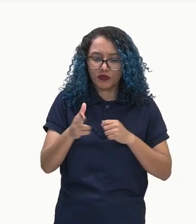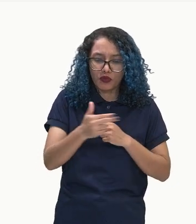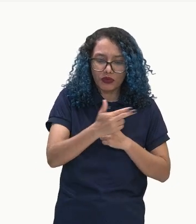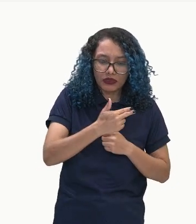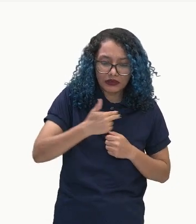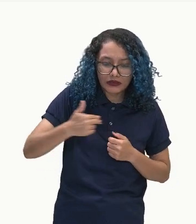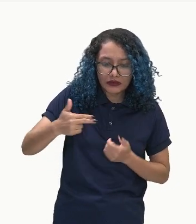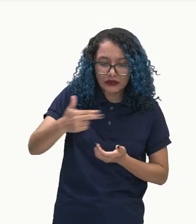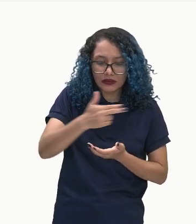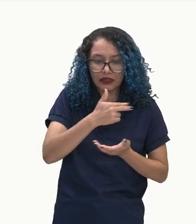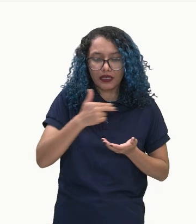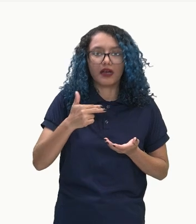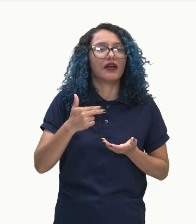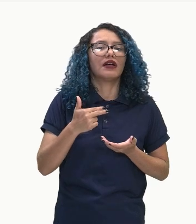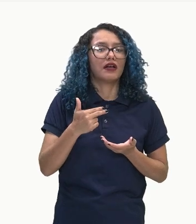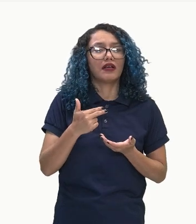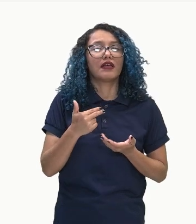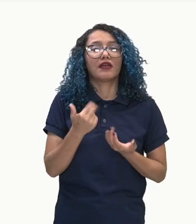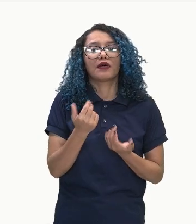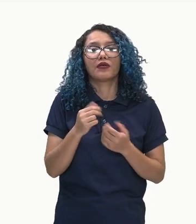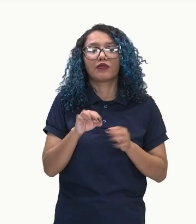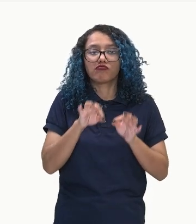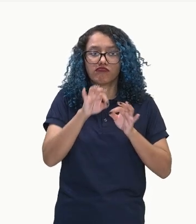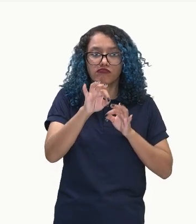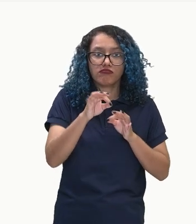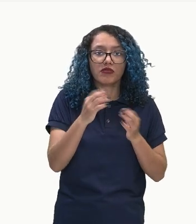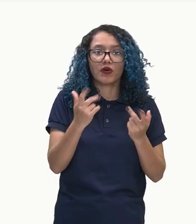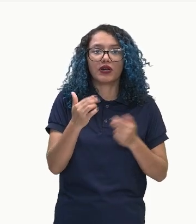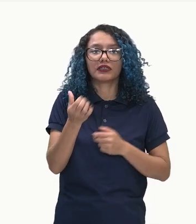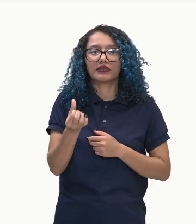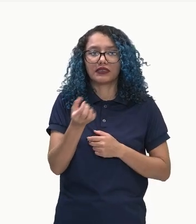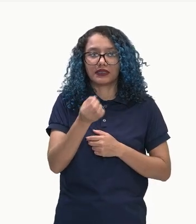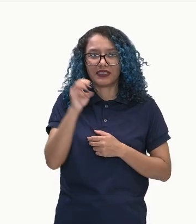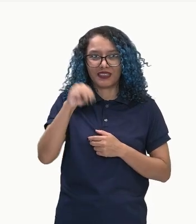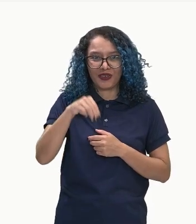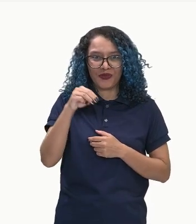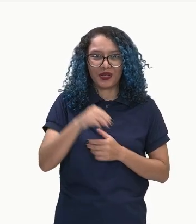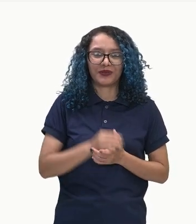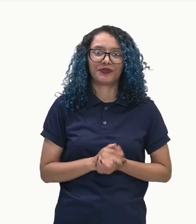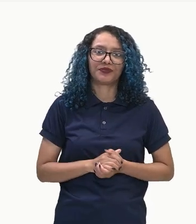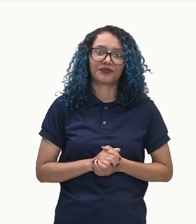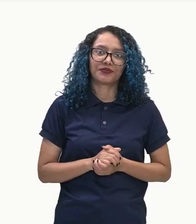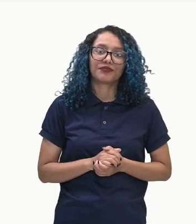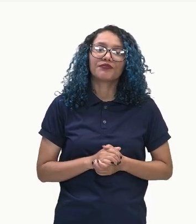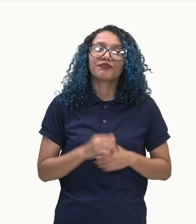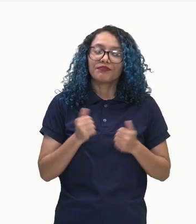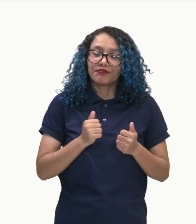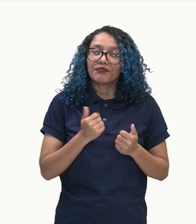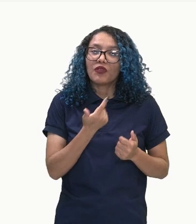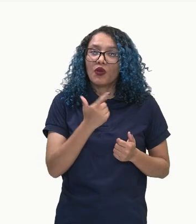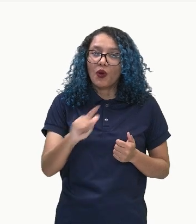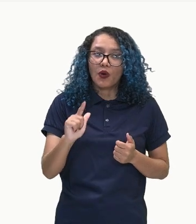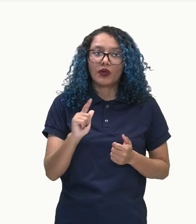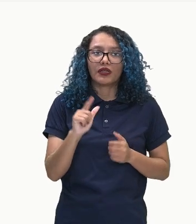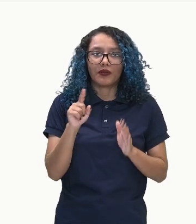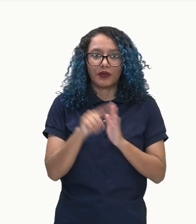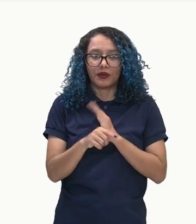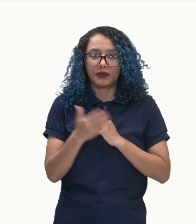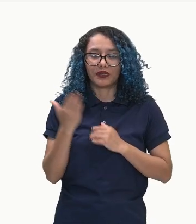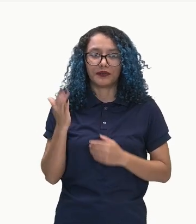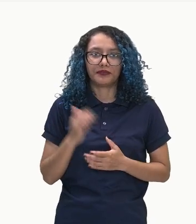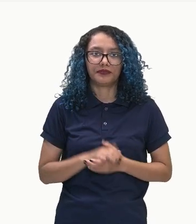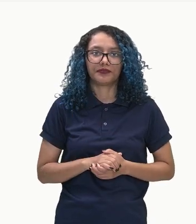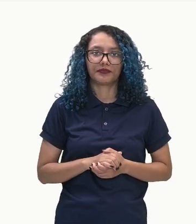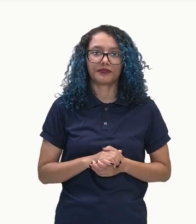comprimento é exatamente igual a 60 metros. Certo? Vem comigo porque tem mais uma questão.